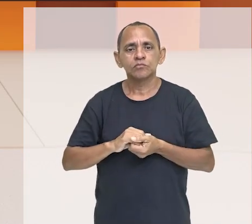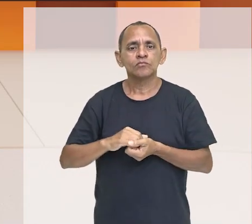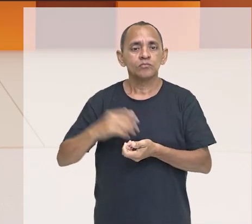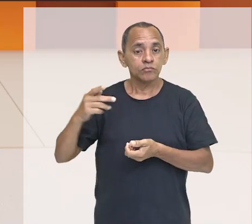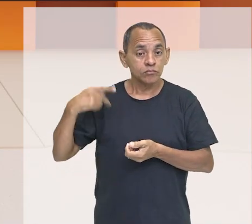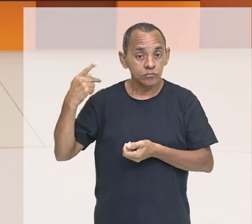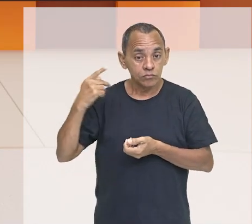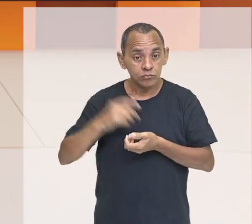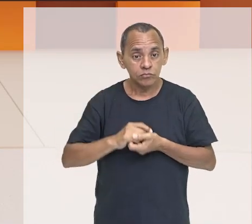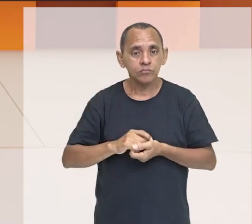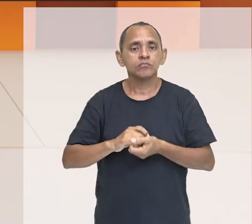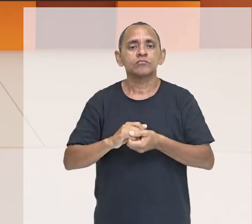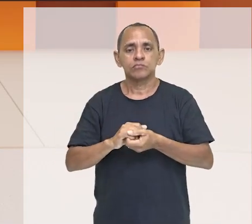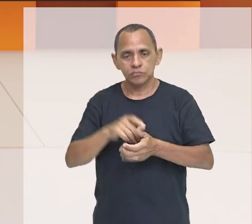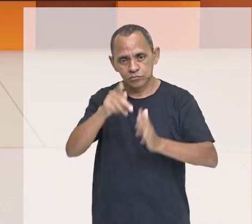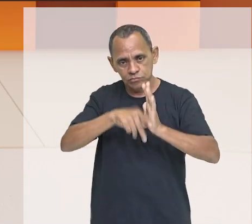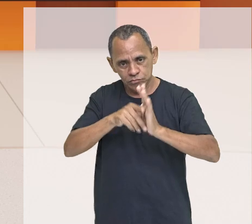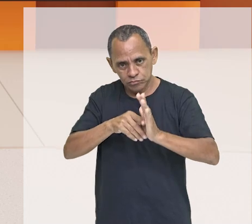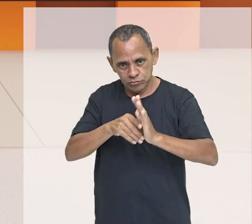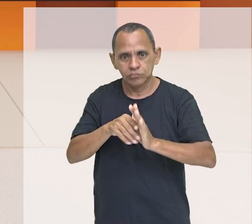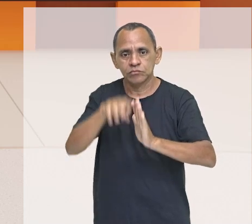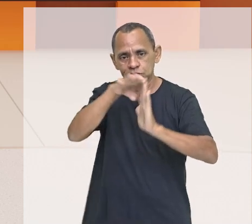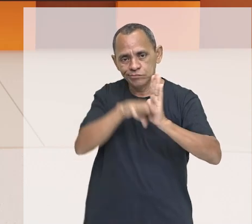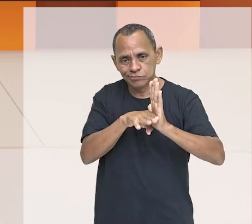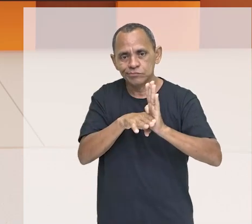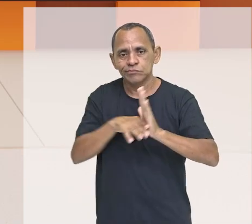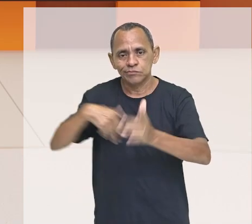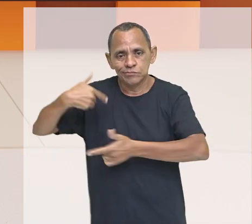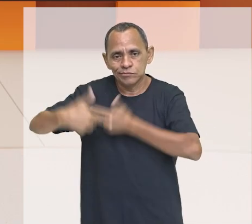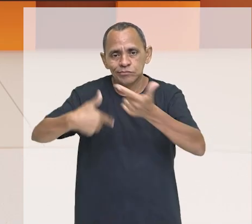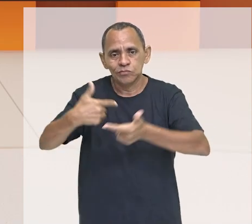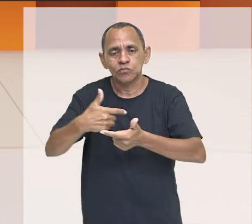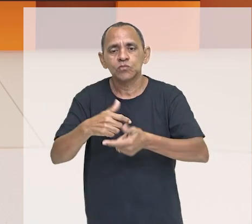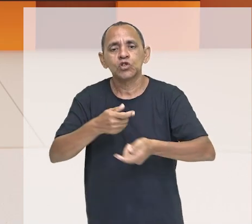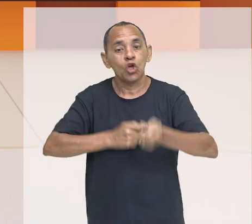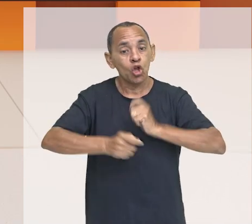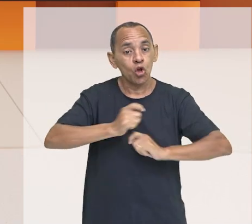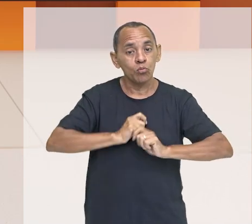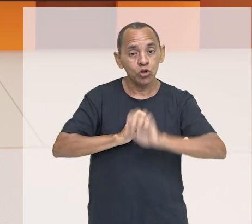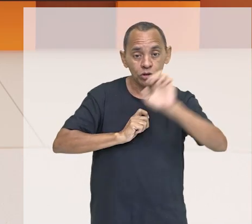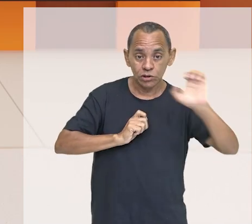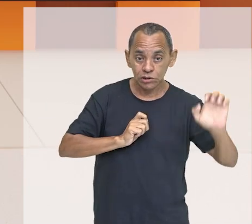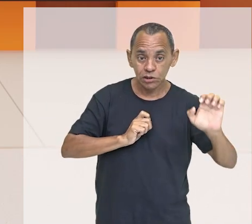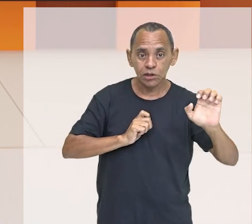de participação da classe trabalhadora, ideologia de esquerda. Sociedade,